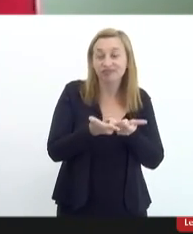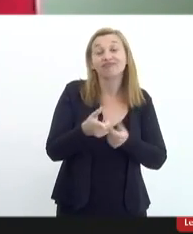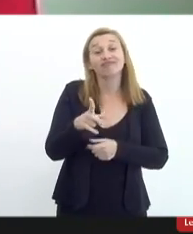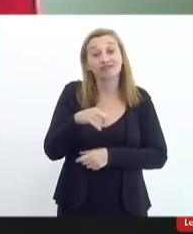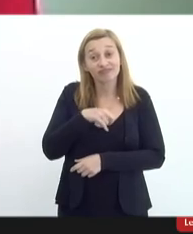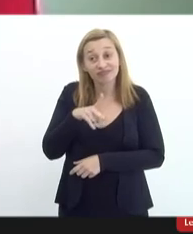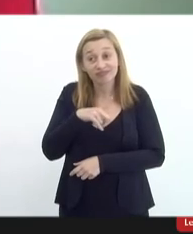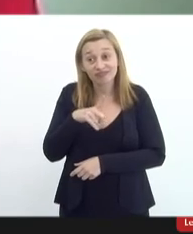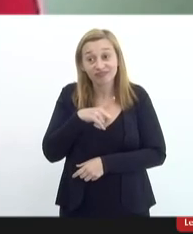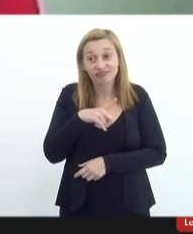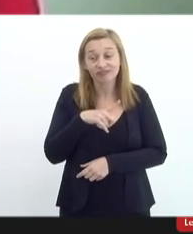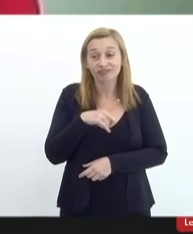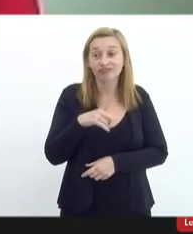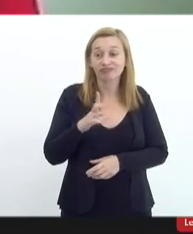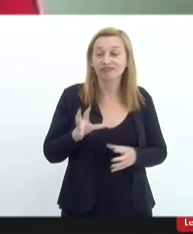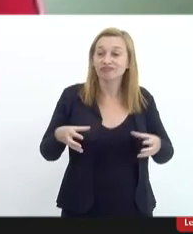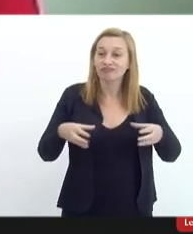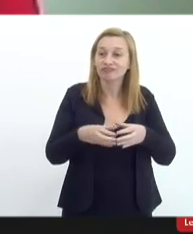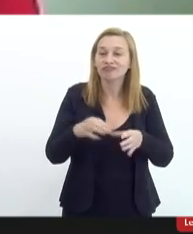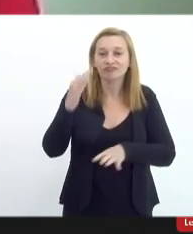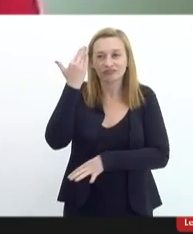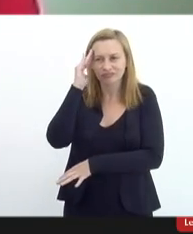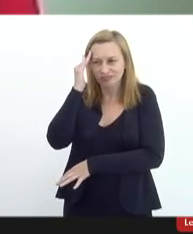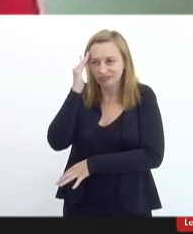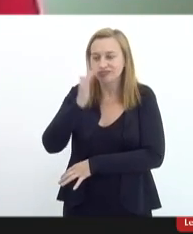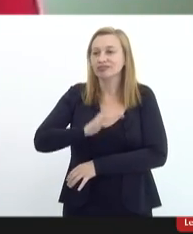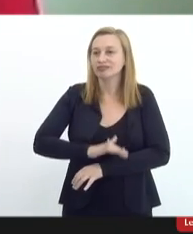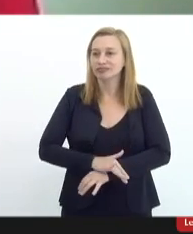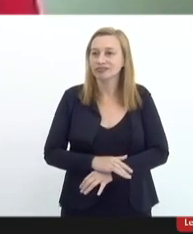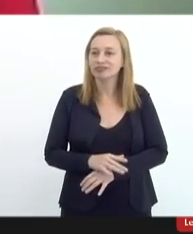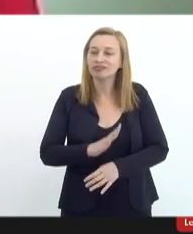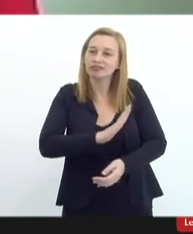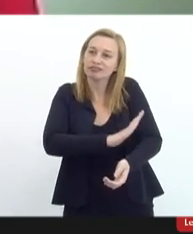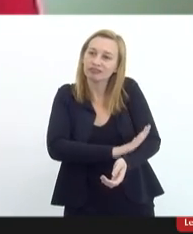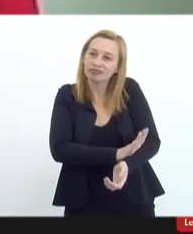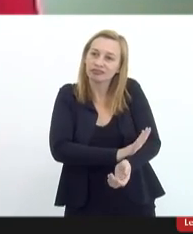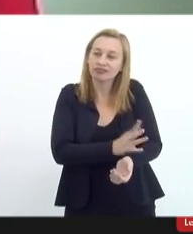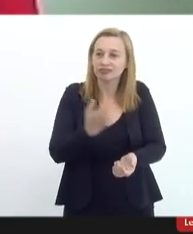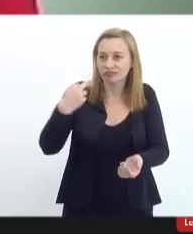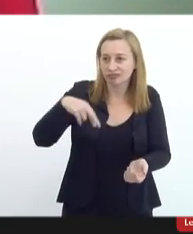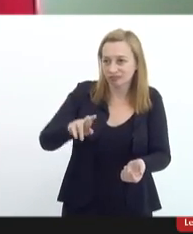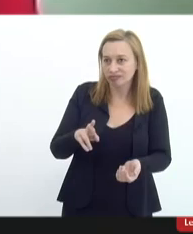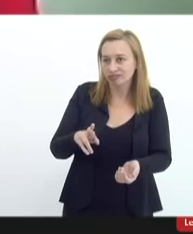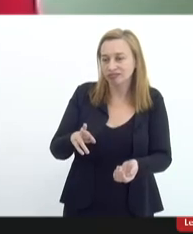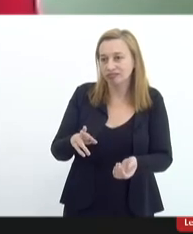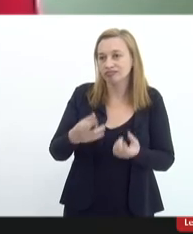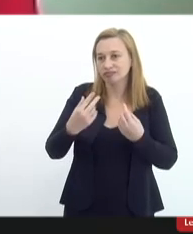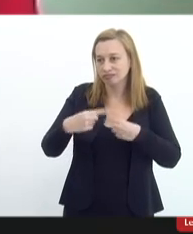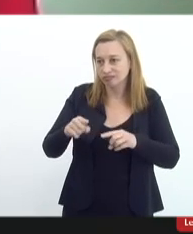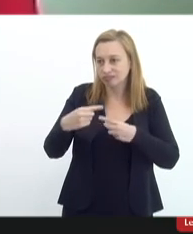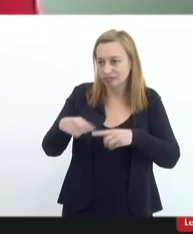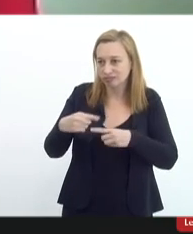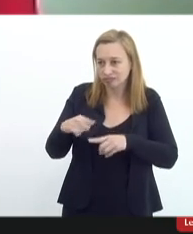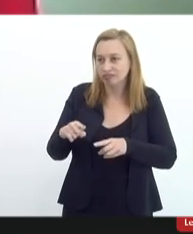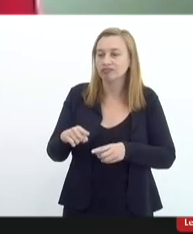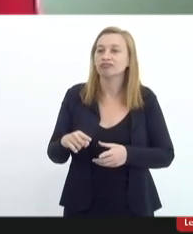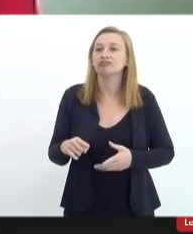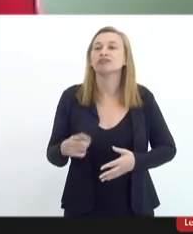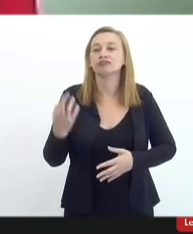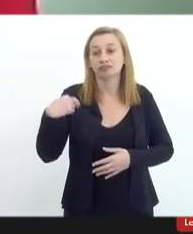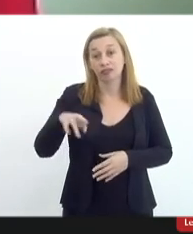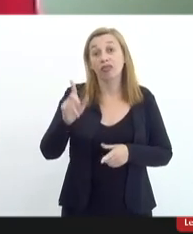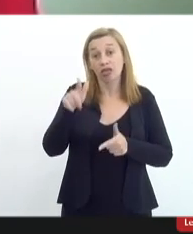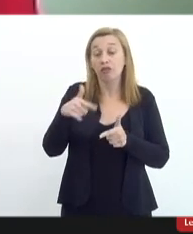tem no seu corpo o entendimento que o racismo religioso, a perseguição religiosa, é um problema